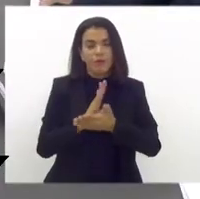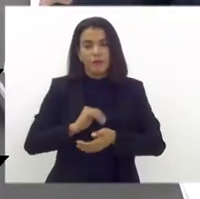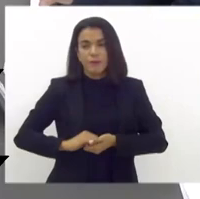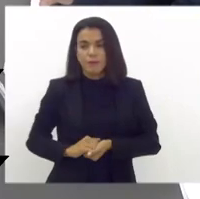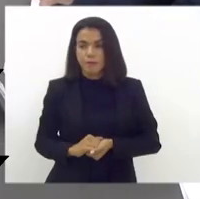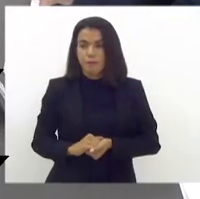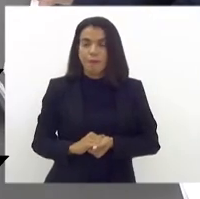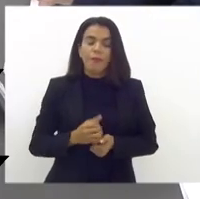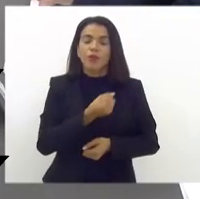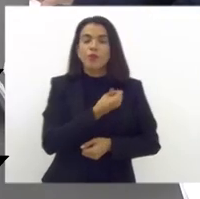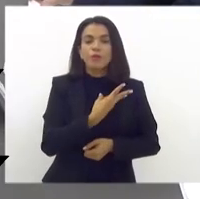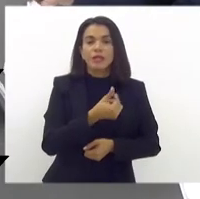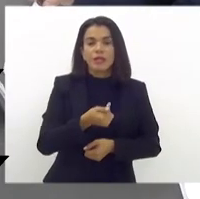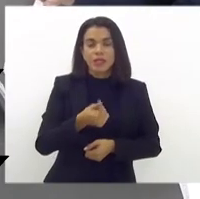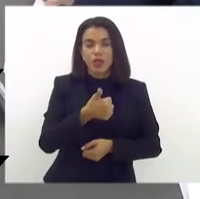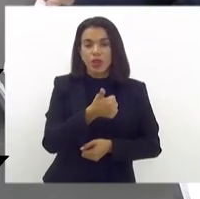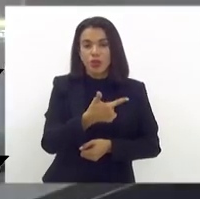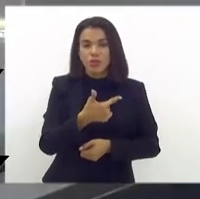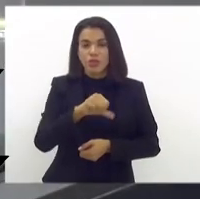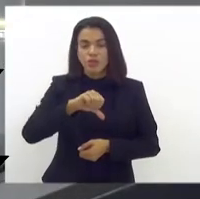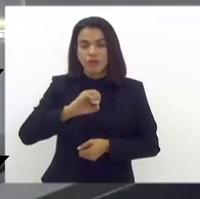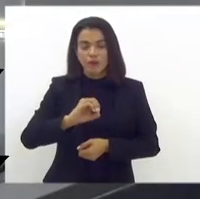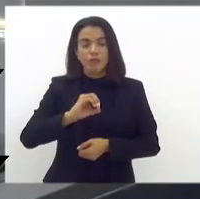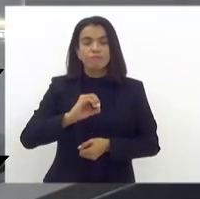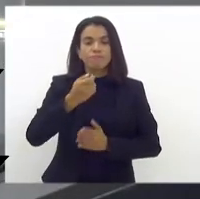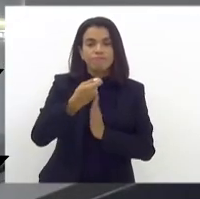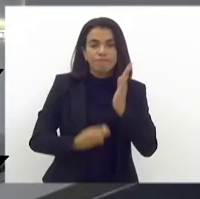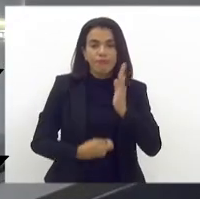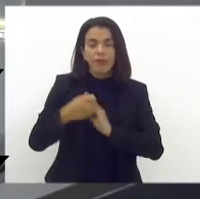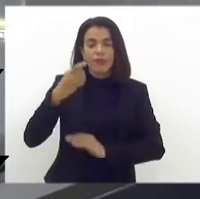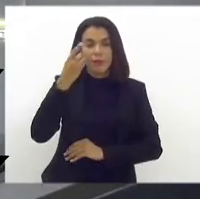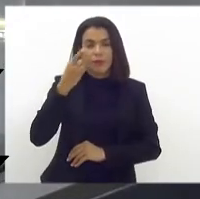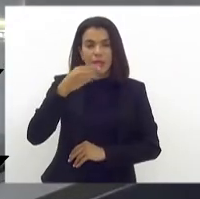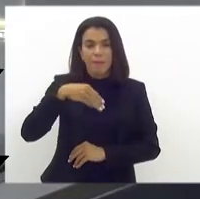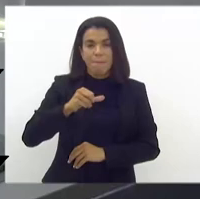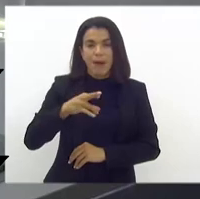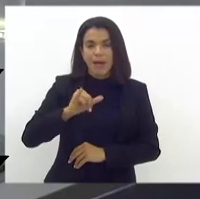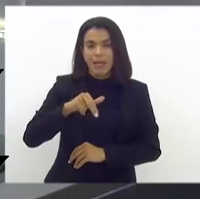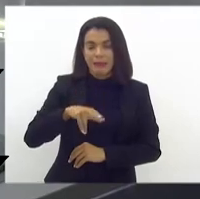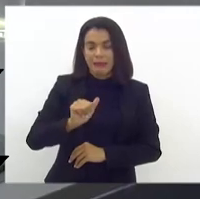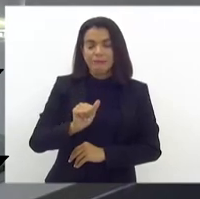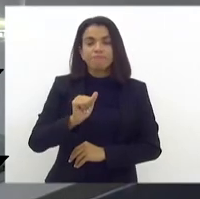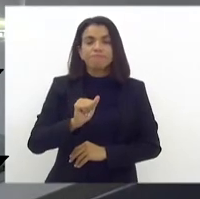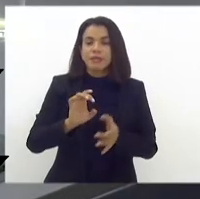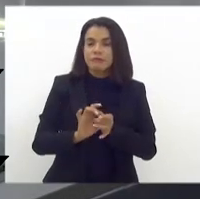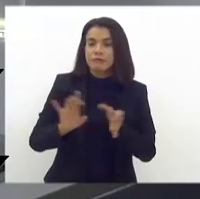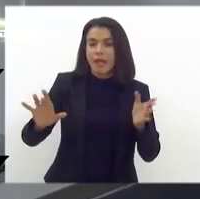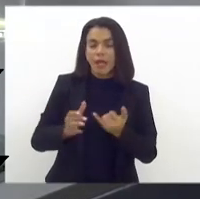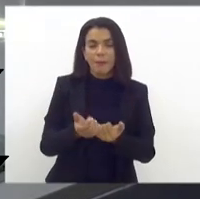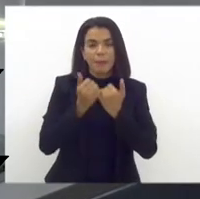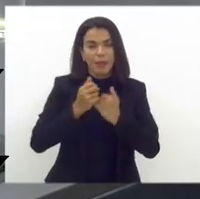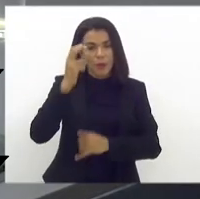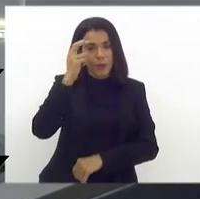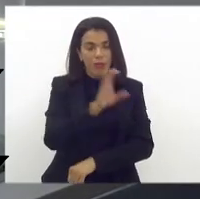aprovado. 37 da pauta, o PL 1290 de 23, de autoria da deputada Marina do MST, que declara como patrimônio cultural